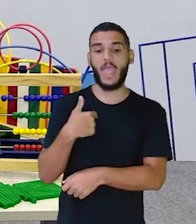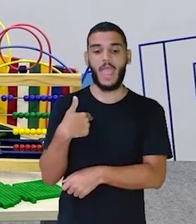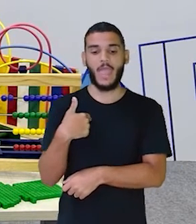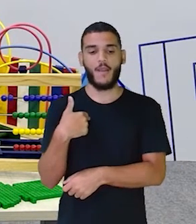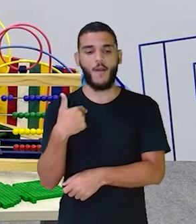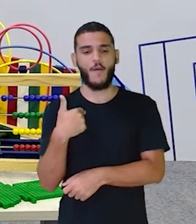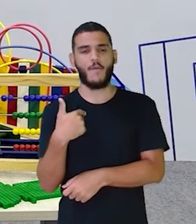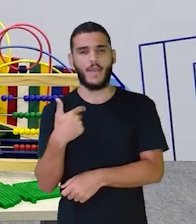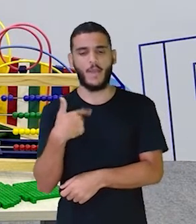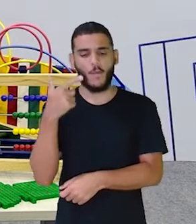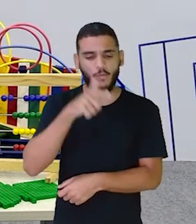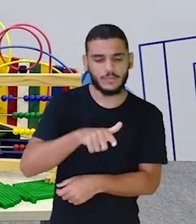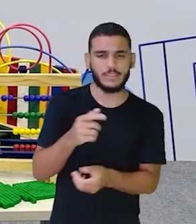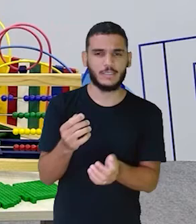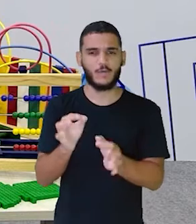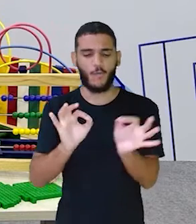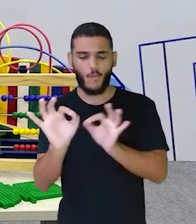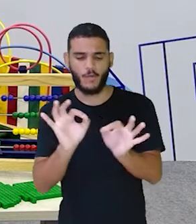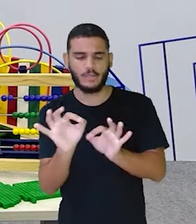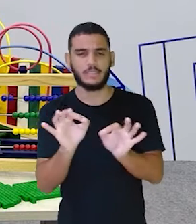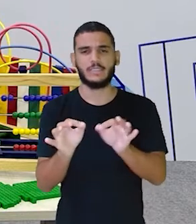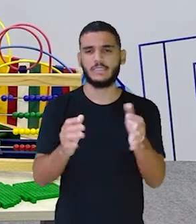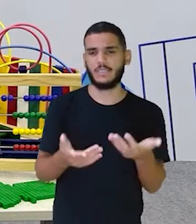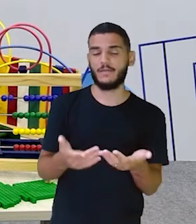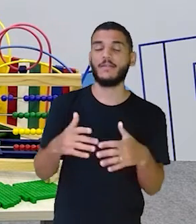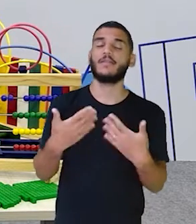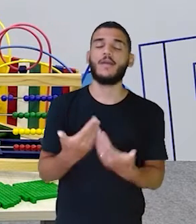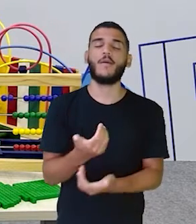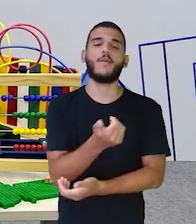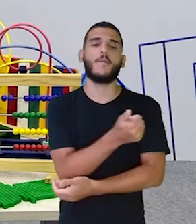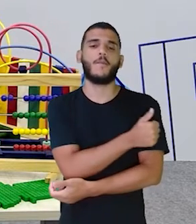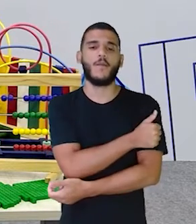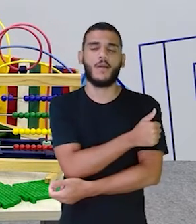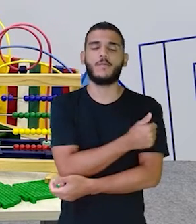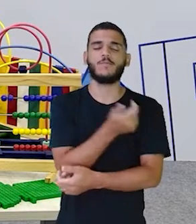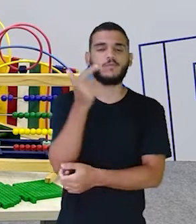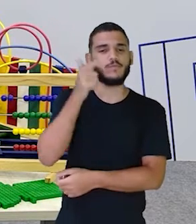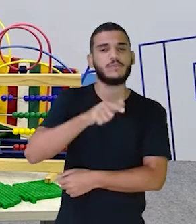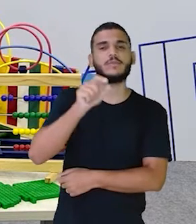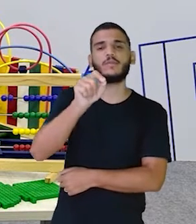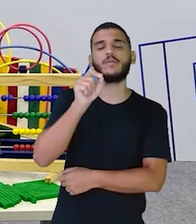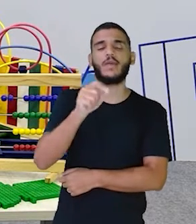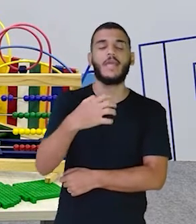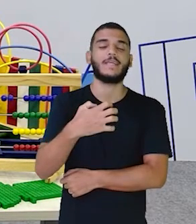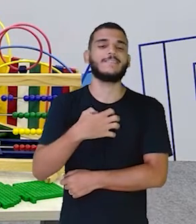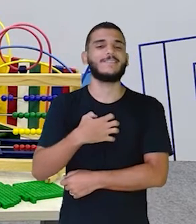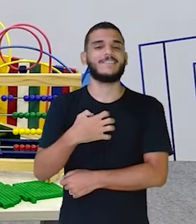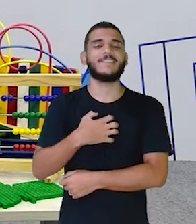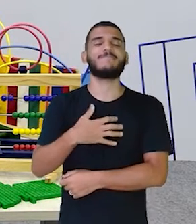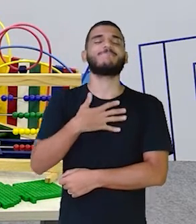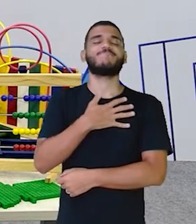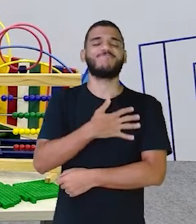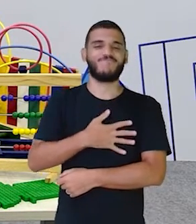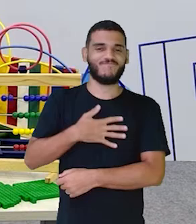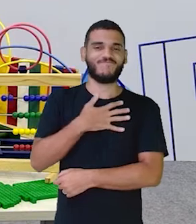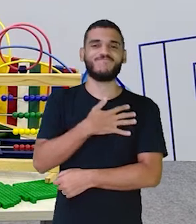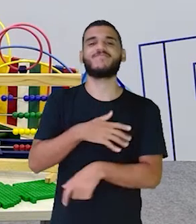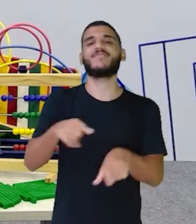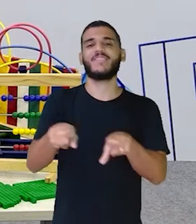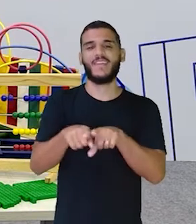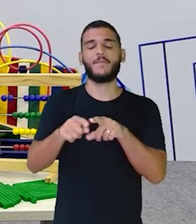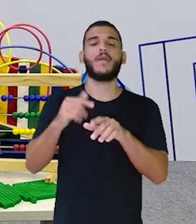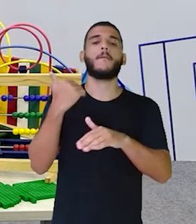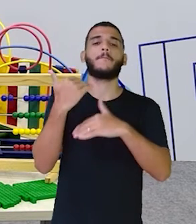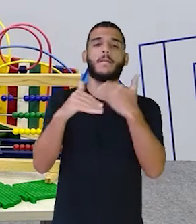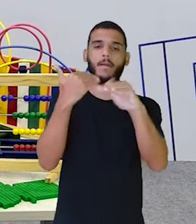aqui desse lado. Então, o estudante ele vai conseguir ter uma sensação muito prazerosa e vai se